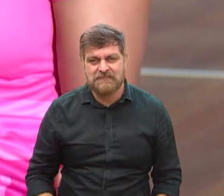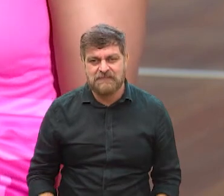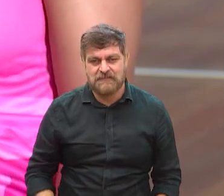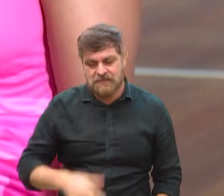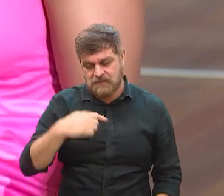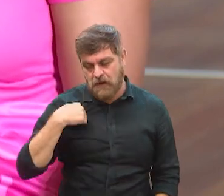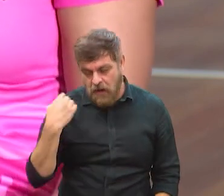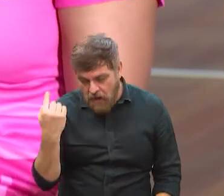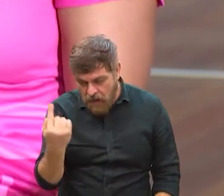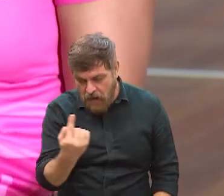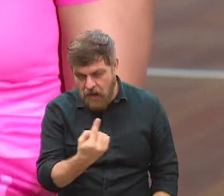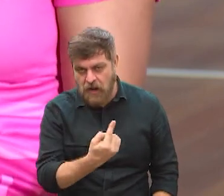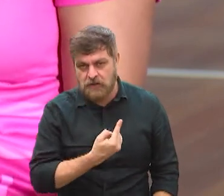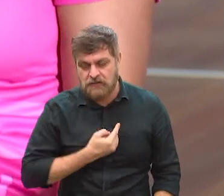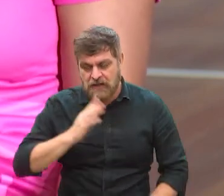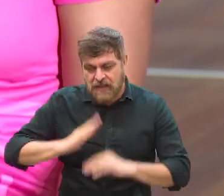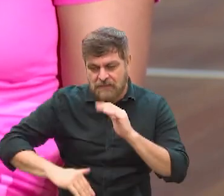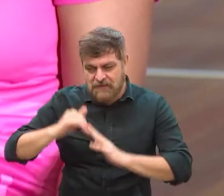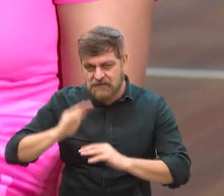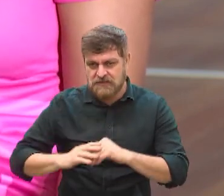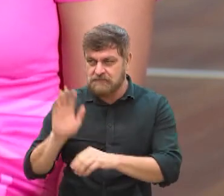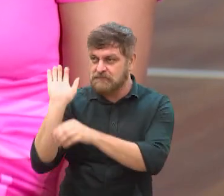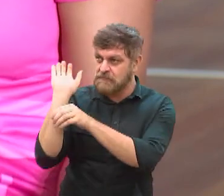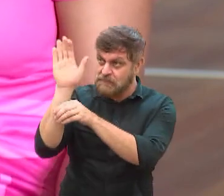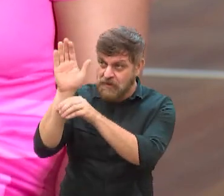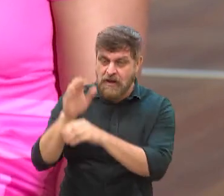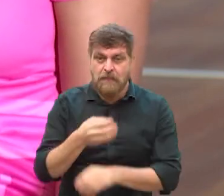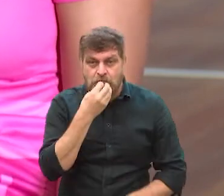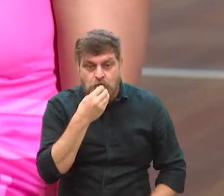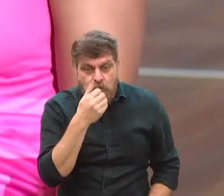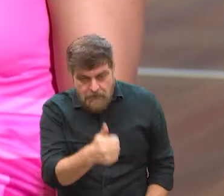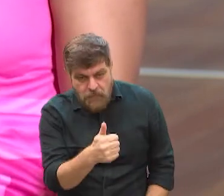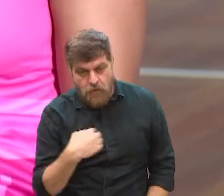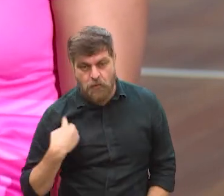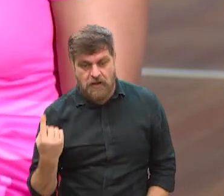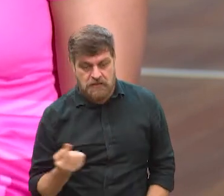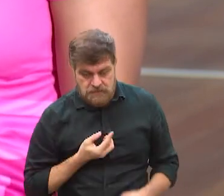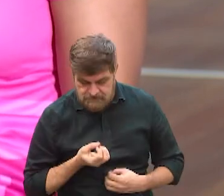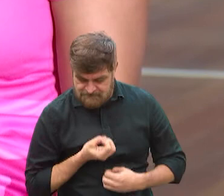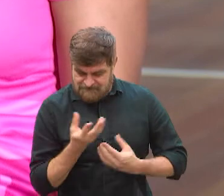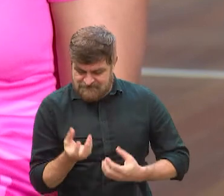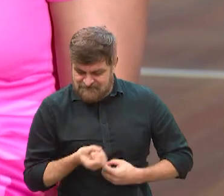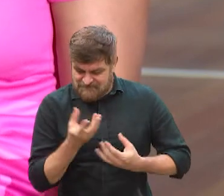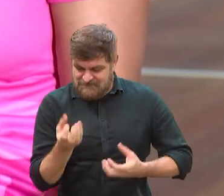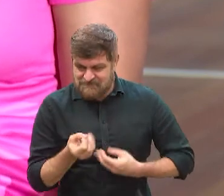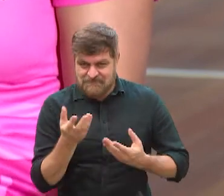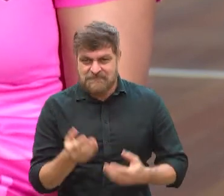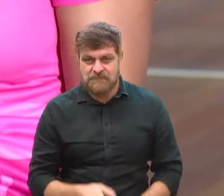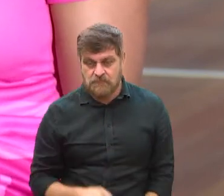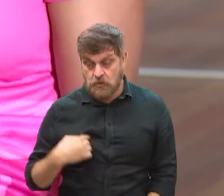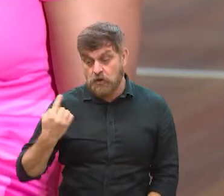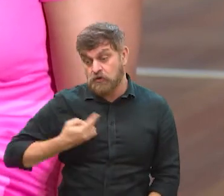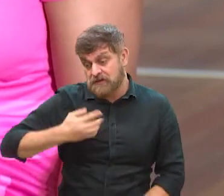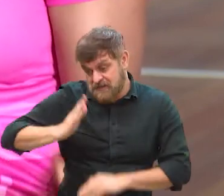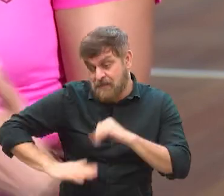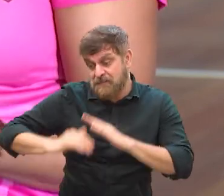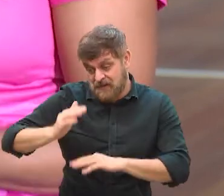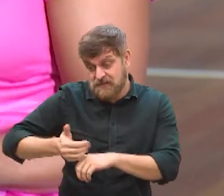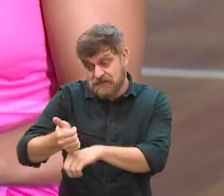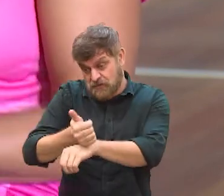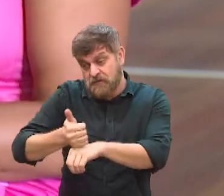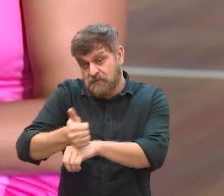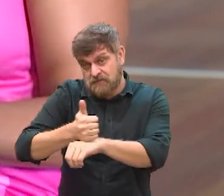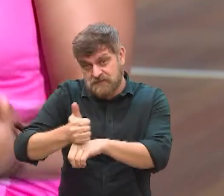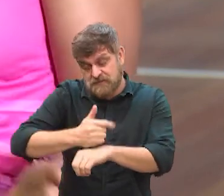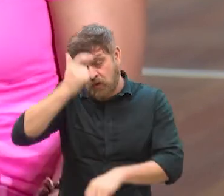gente, né, para nós, jogadoras, é muito bom, sempre é bom poder falar um pouquinho do basquete, da modalidade em si, né?